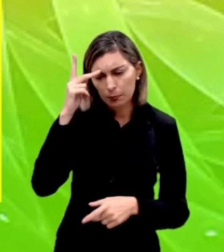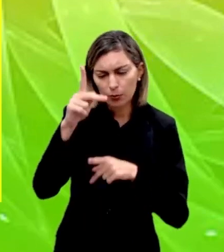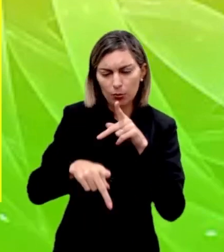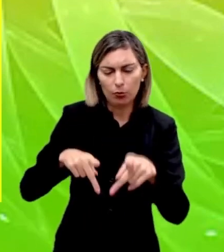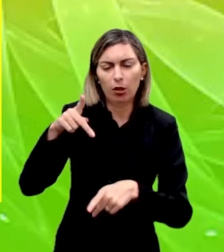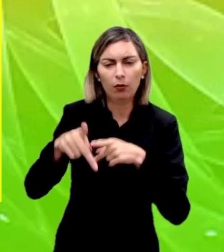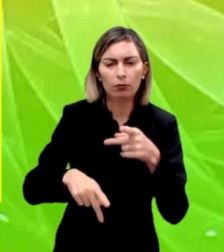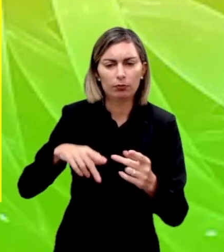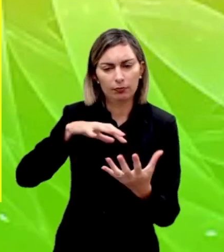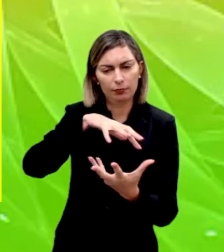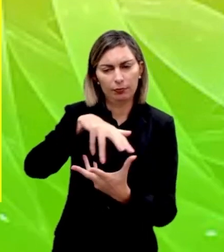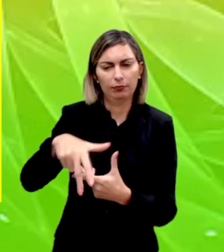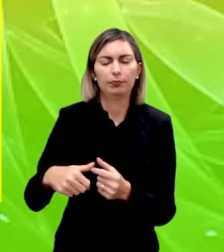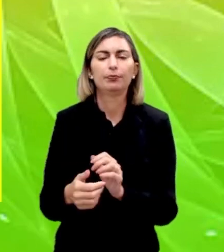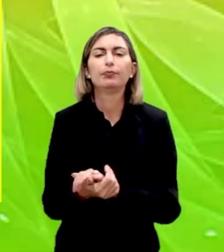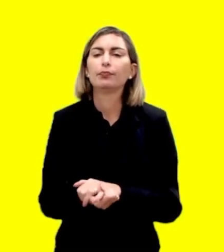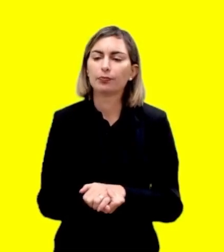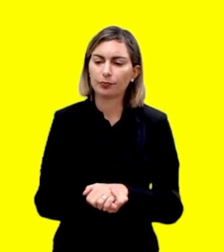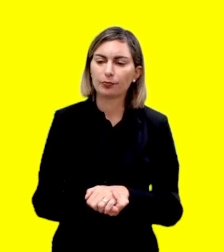população mundial.